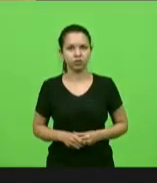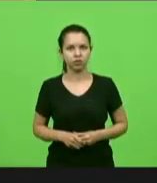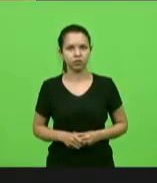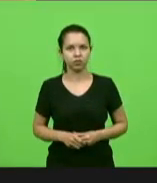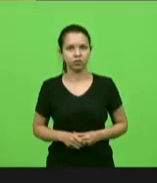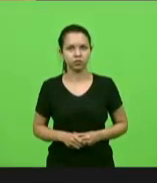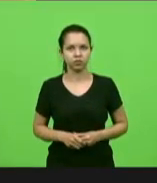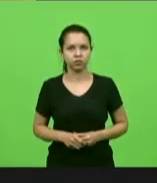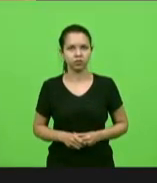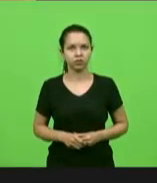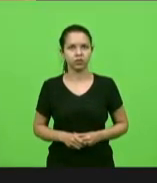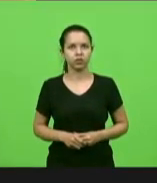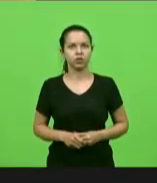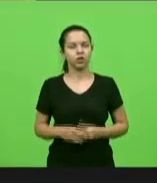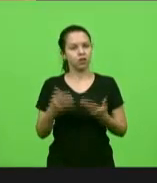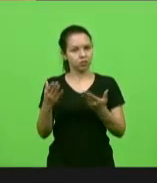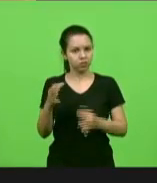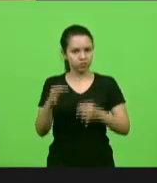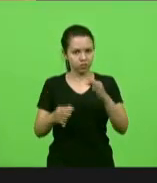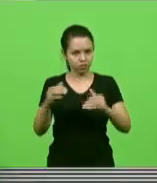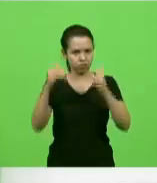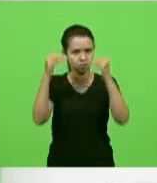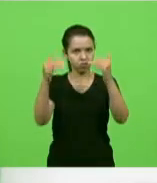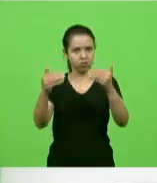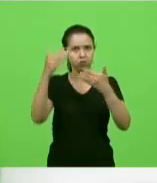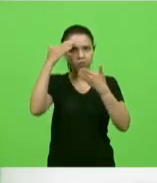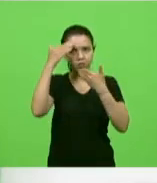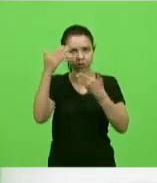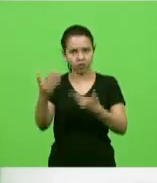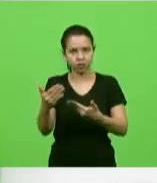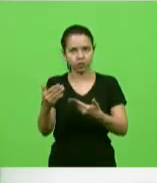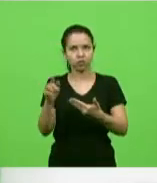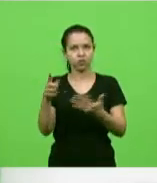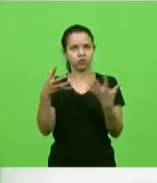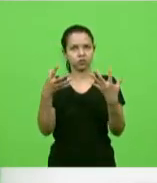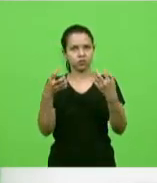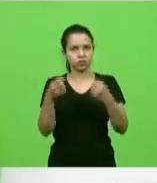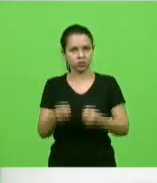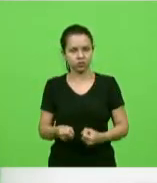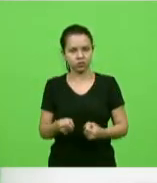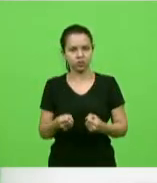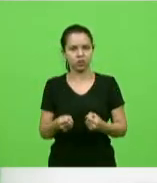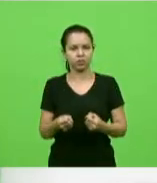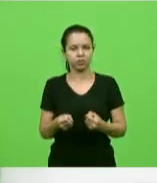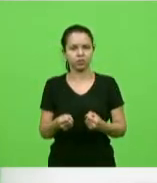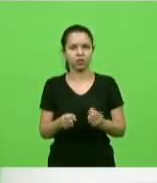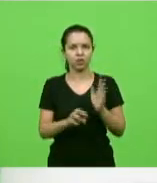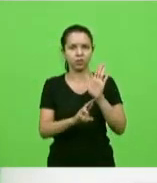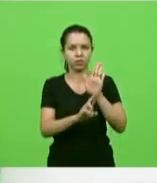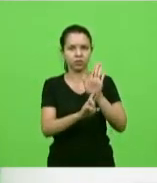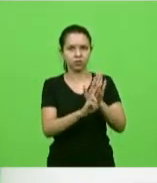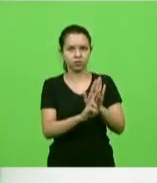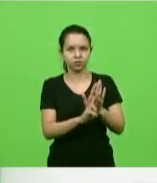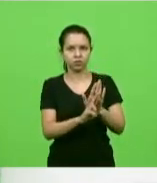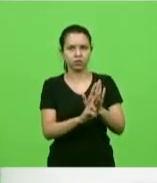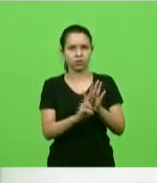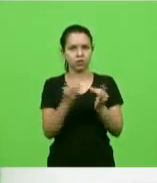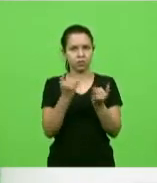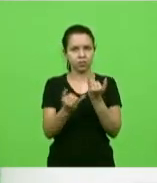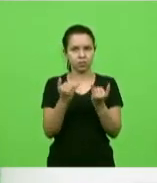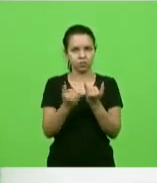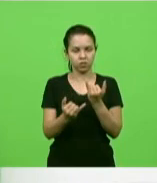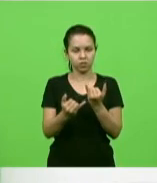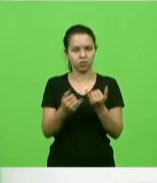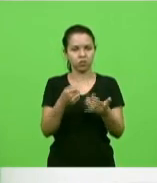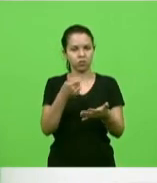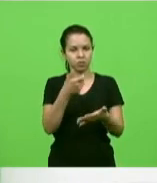Obrigado, desembargador Fornaroli. Vossa Excelência, então, recebe em parte a representação em razão da aquisição